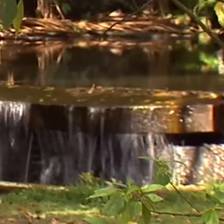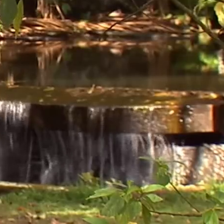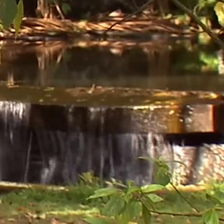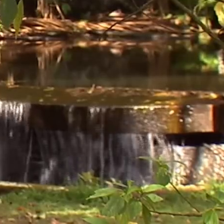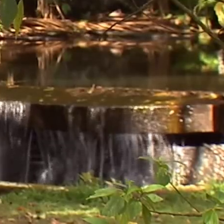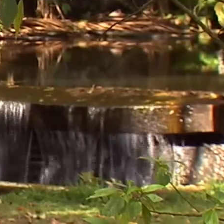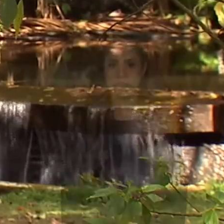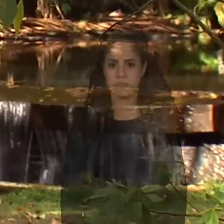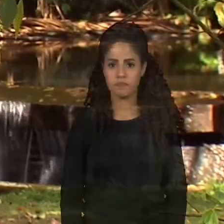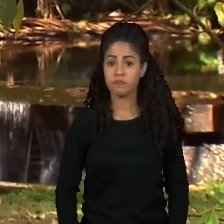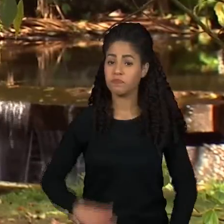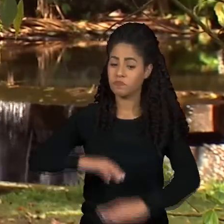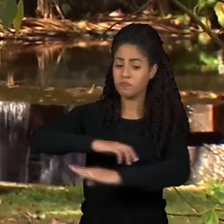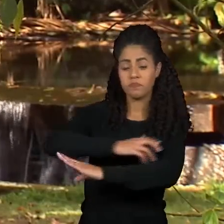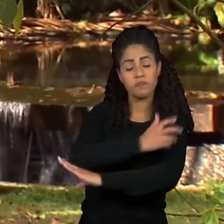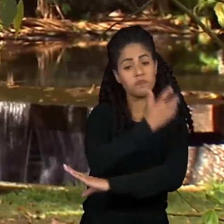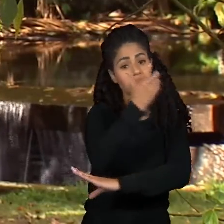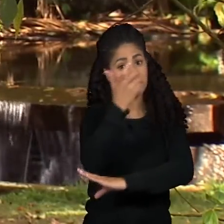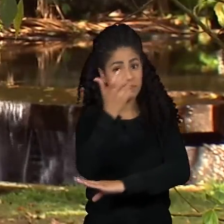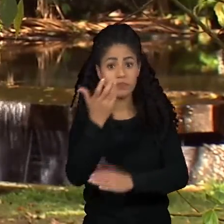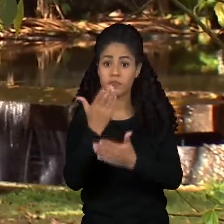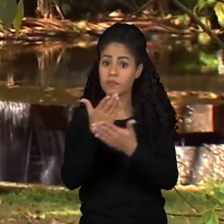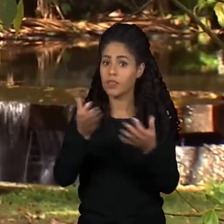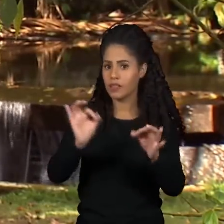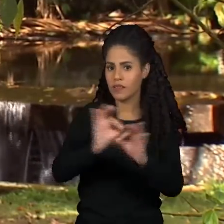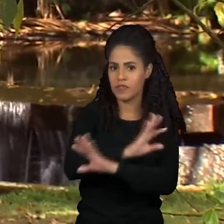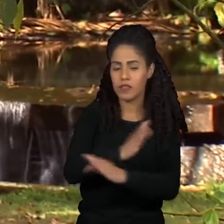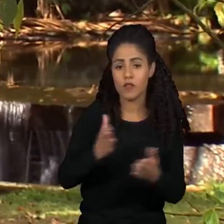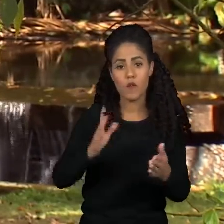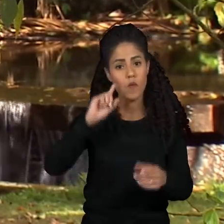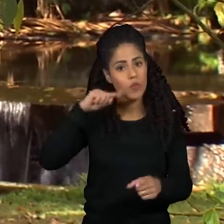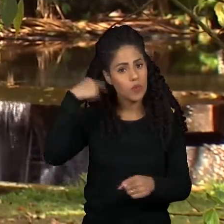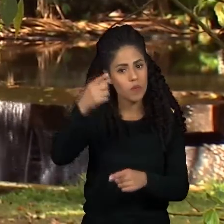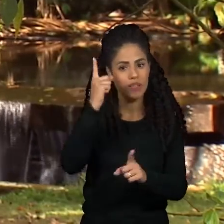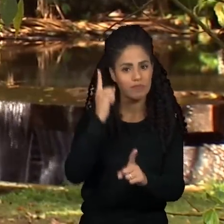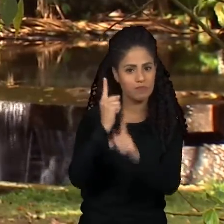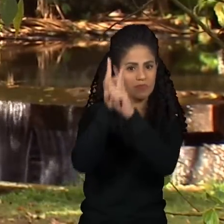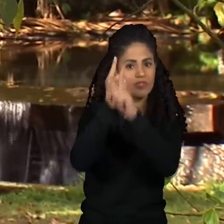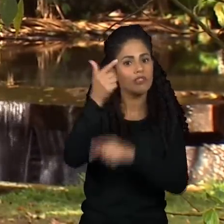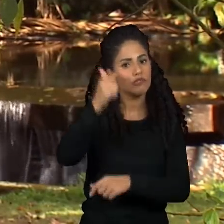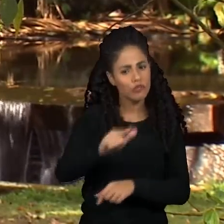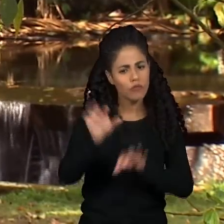E o Repórter Eco de hoje termina aqui. A gente se encontra no próximo programa com